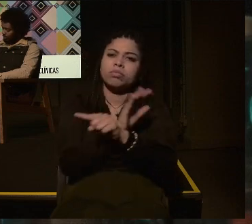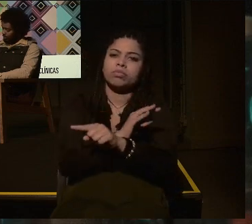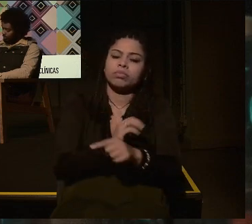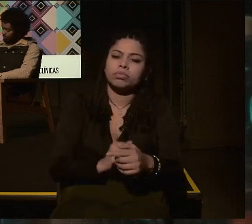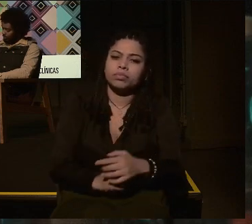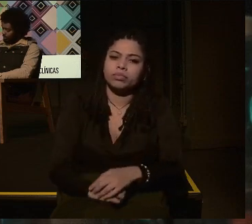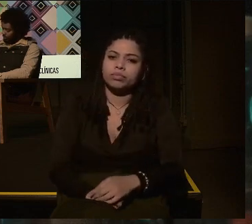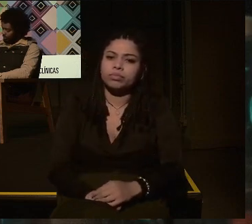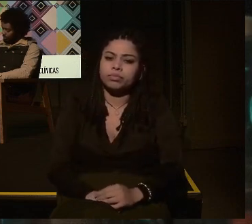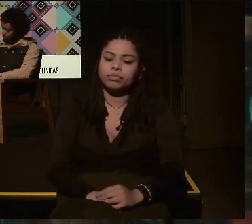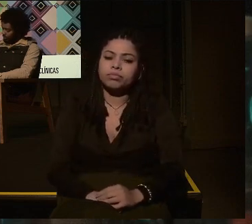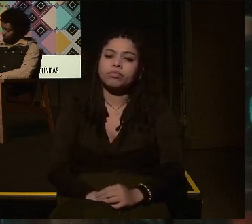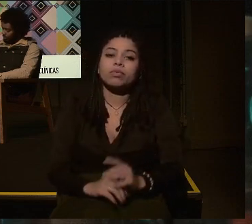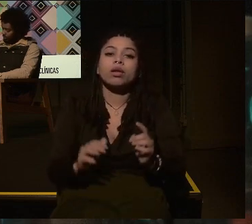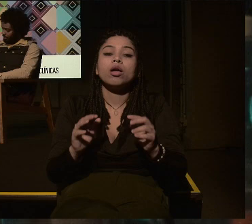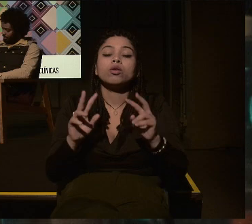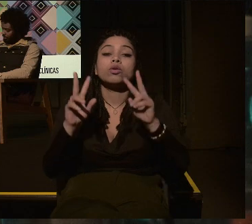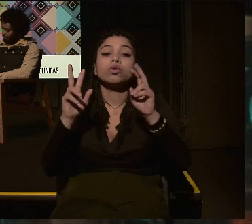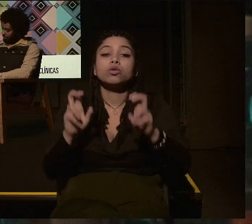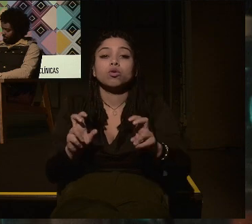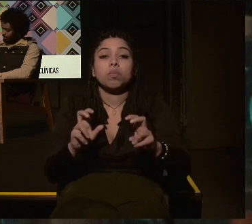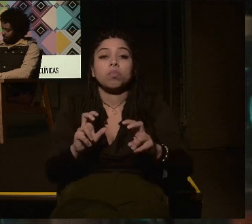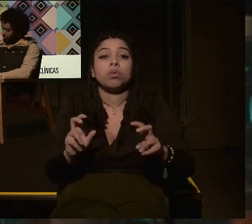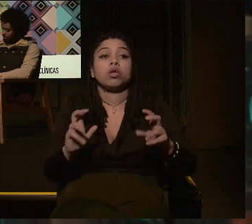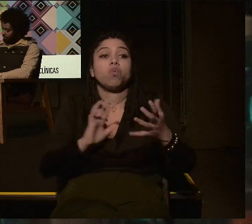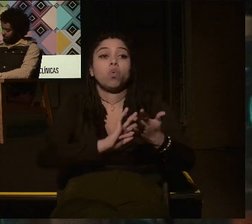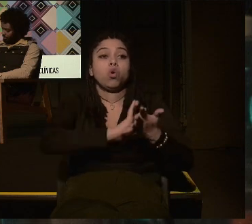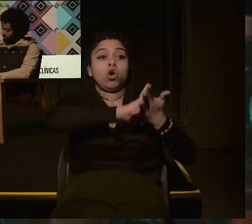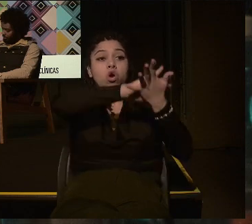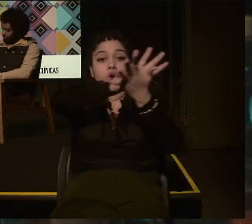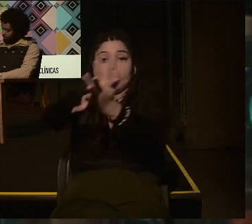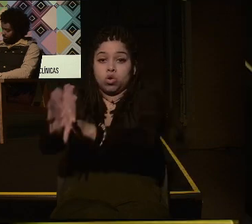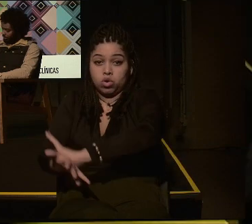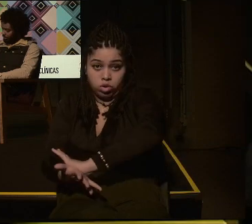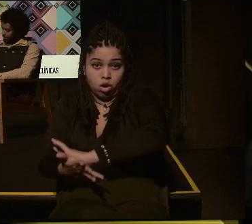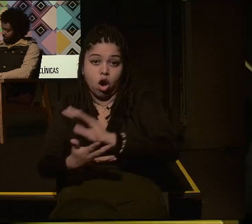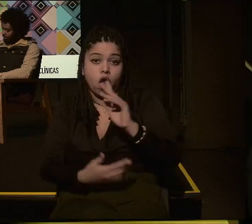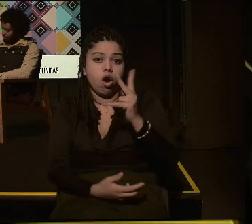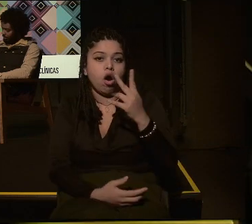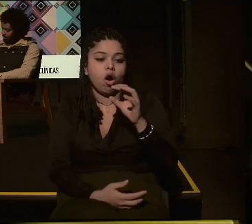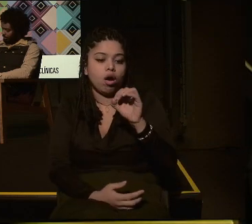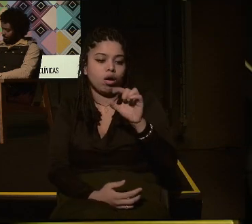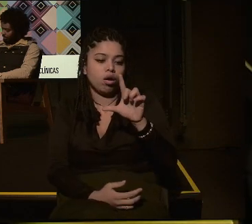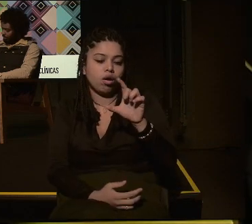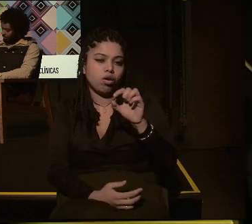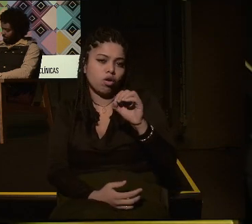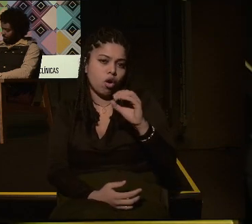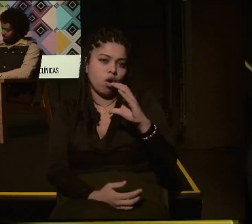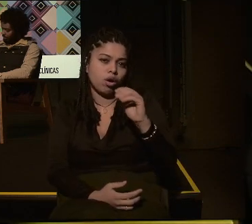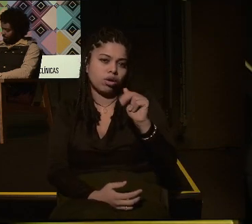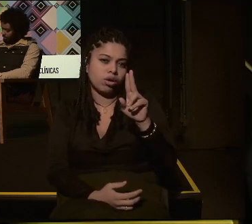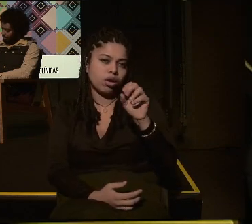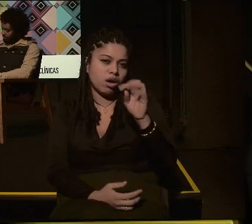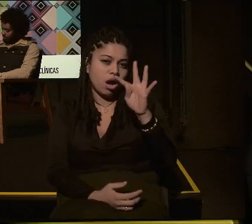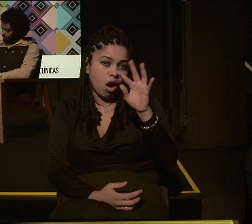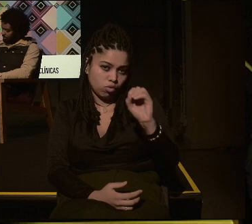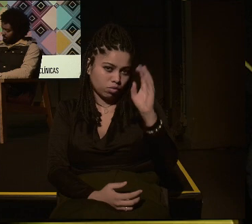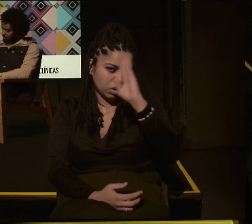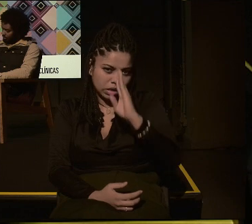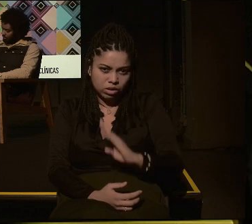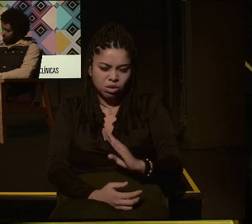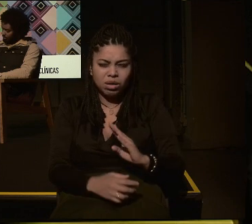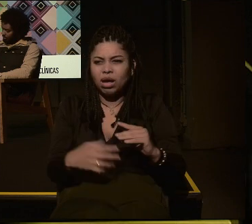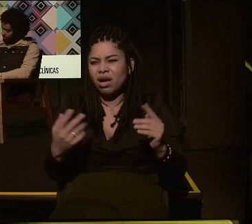o suposto holocausto brasileiro, que seria o manicômio, perguntando, mas se trata de um holocausto? Me parece mais que se trata de um navio